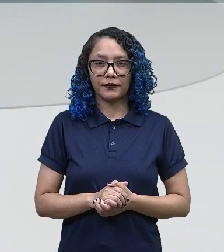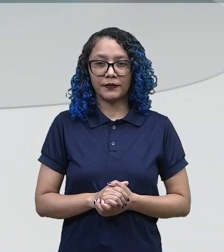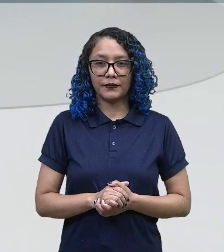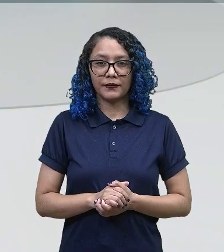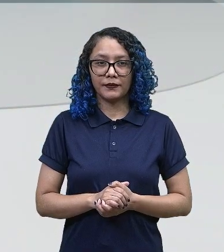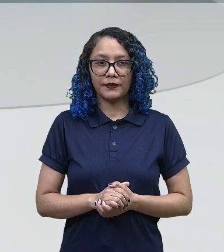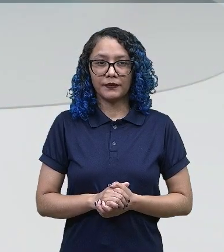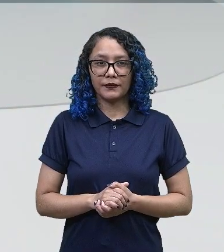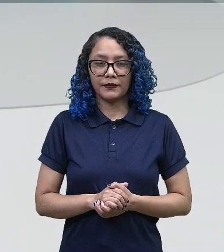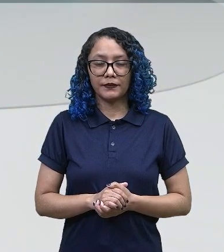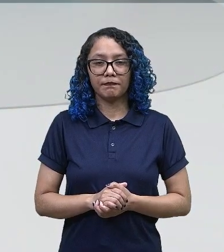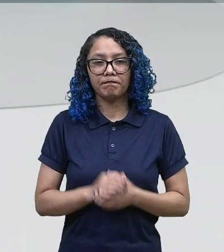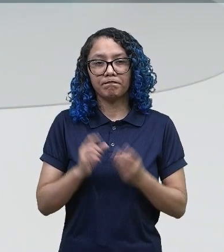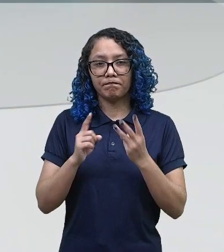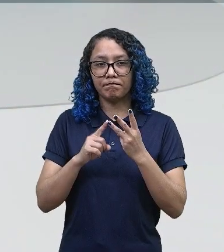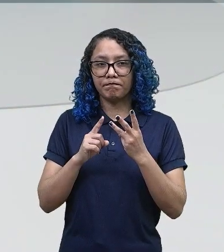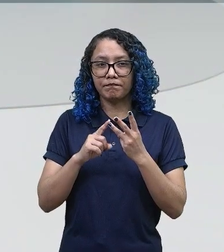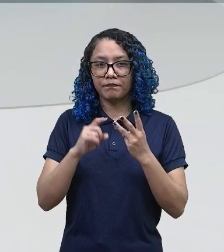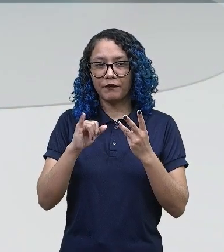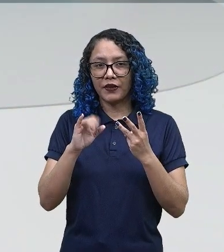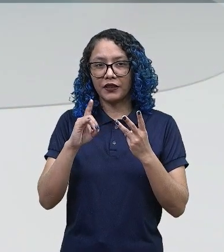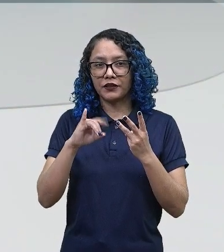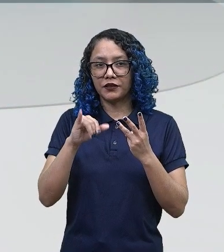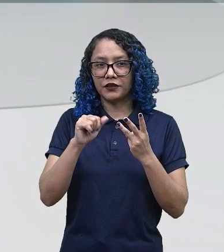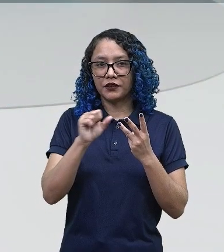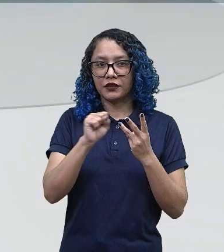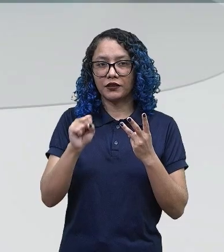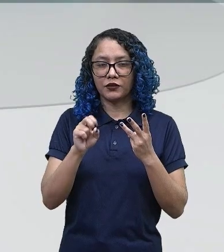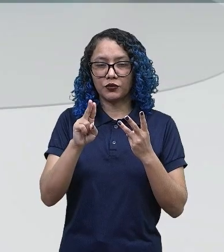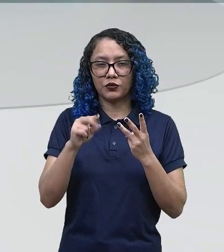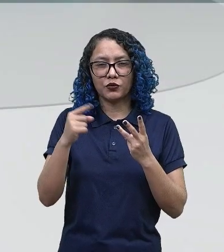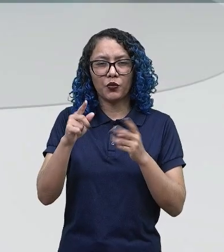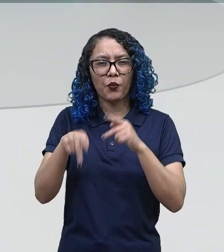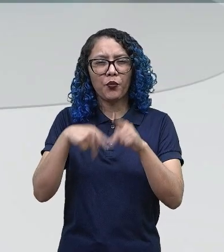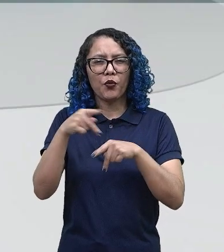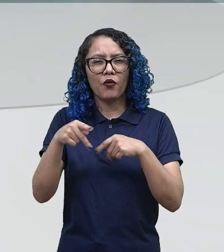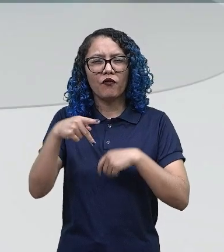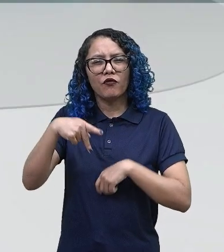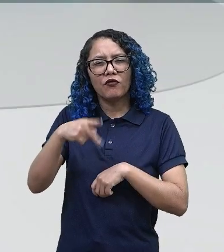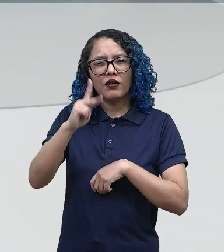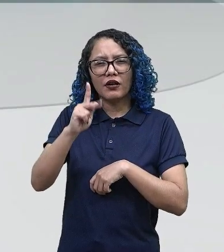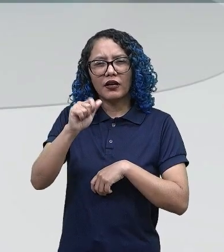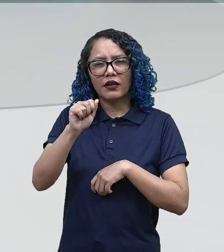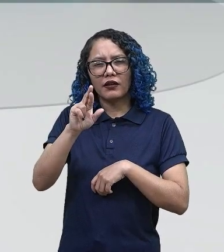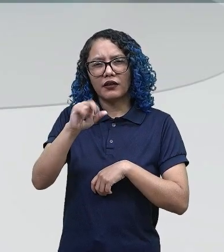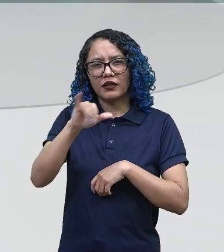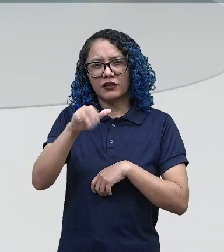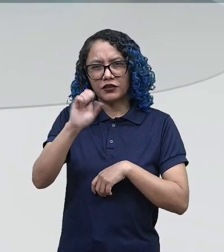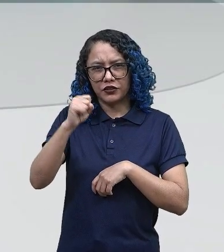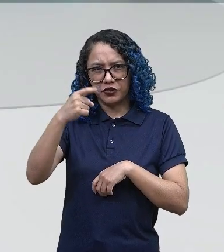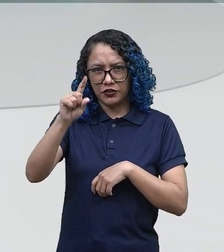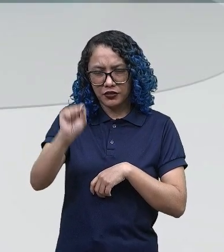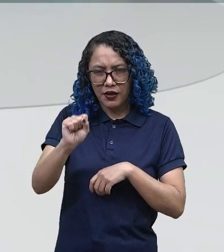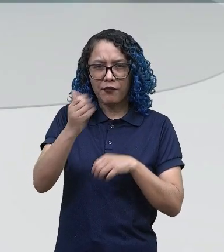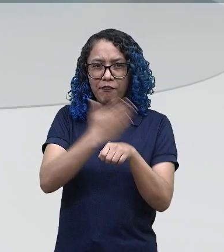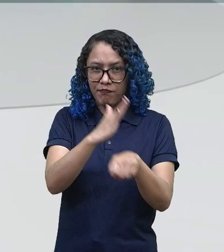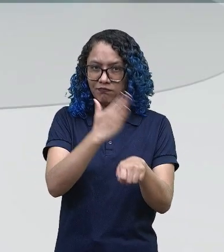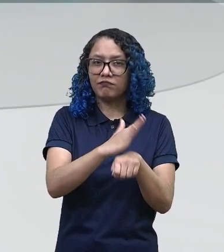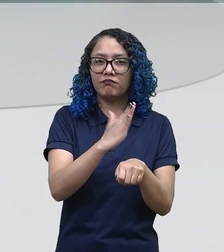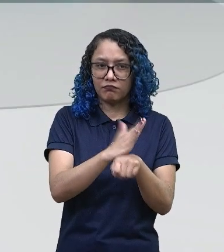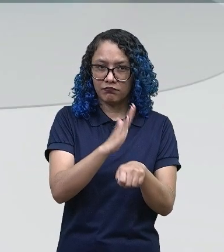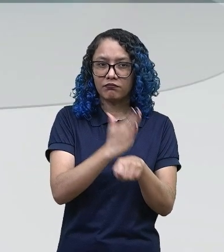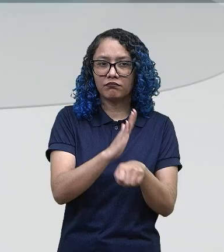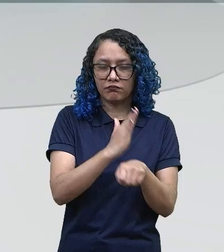O Edjaçu, ele é praticado pelos Carajás, tá bom? É praticado ali como